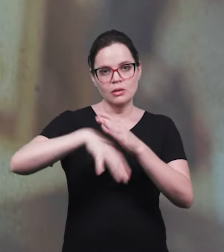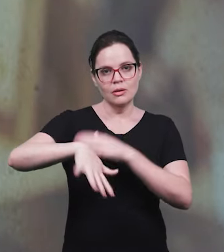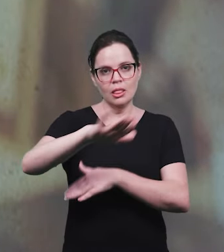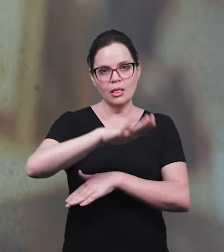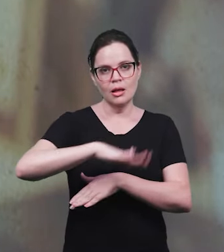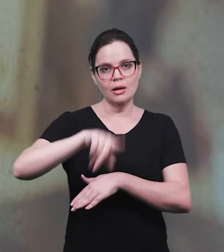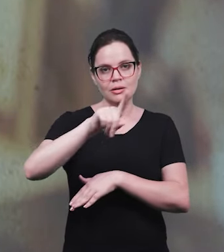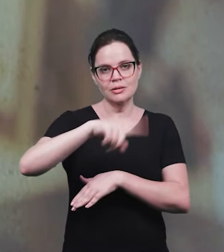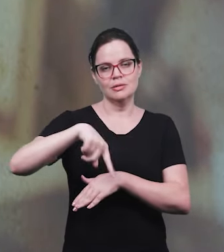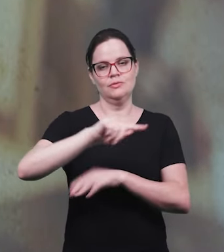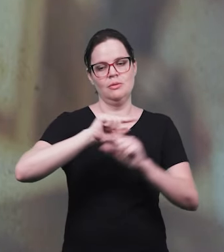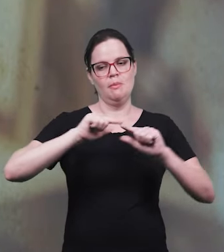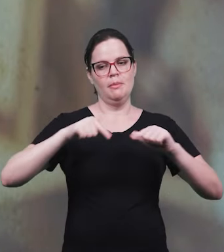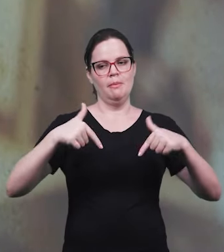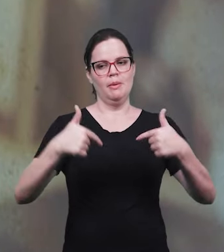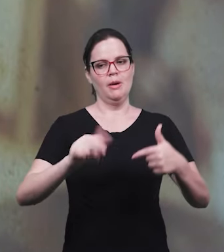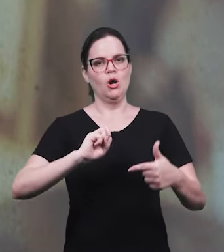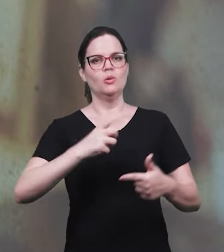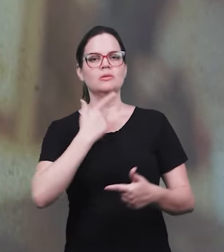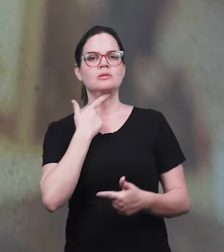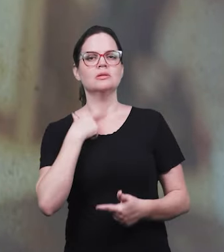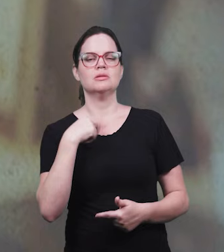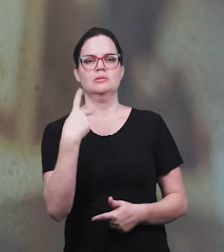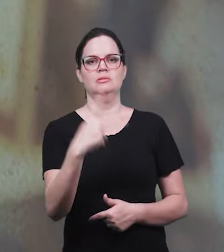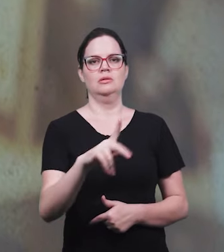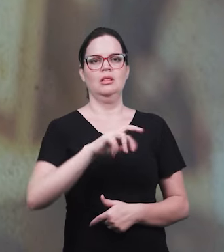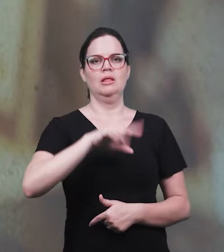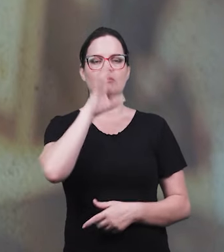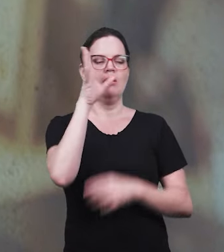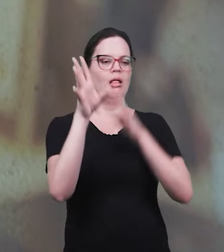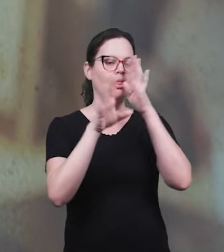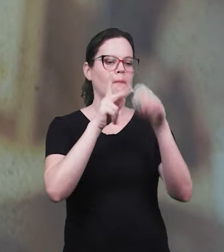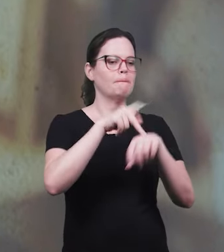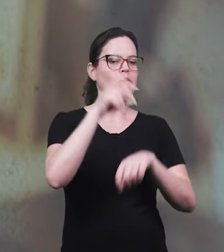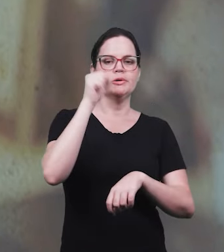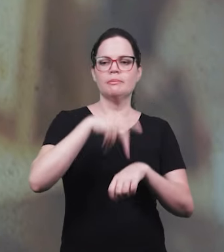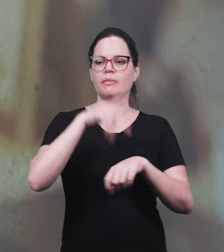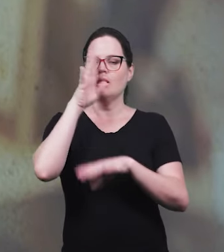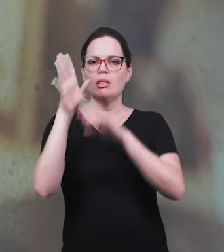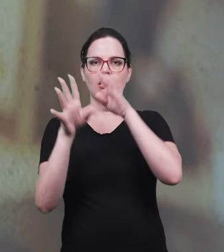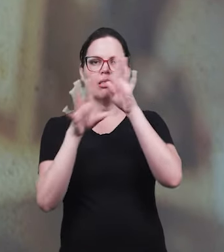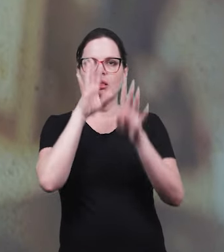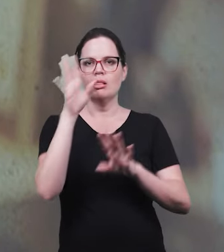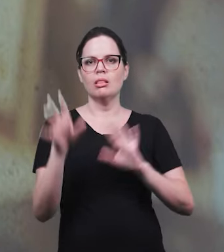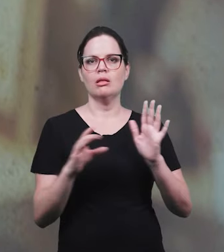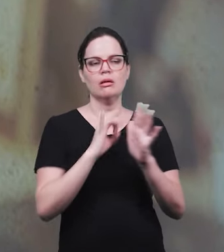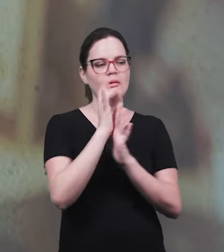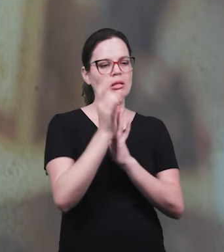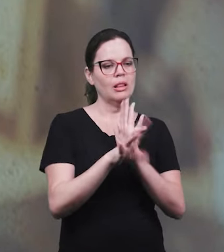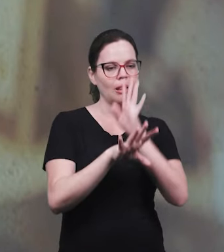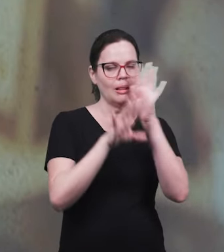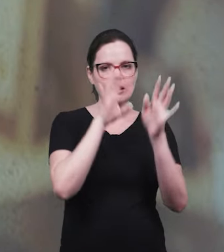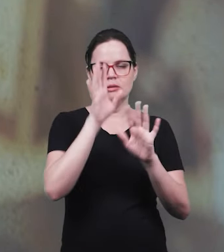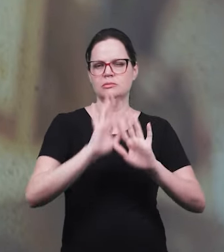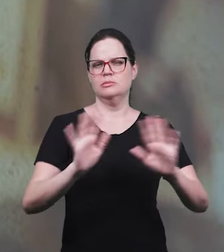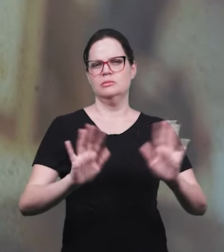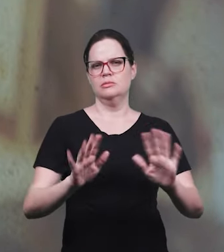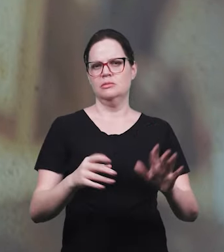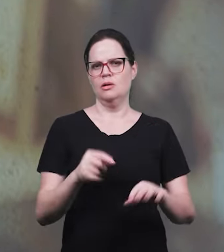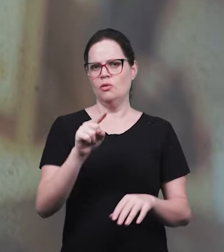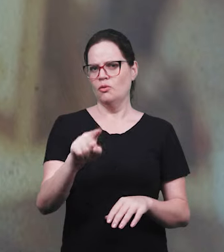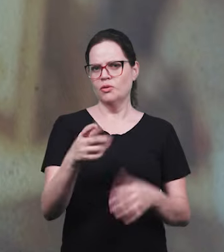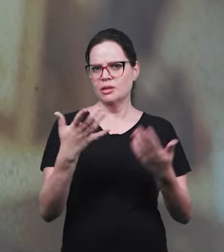já atua ou que você deseja atuar. Não sai fazendo pós-graduação, especialização, se não é a área que